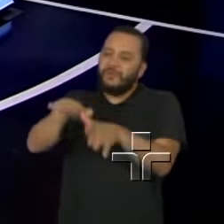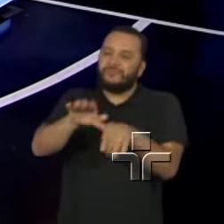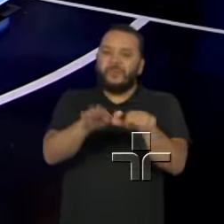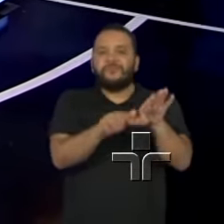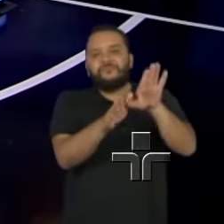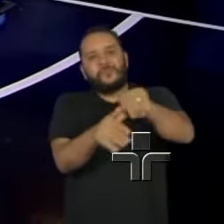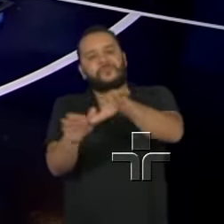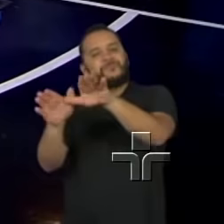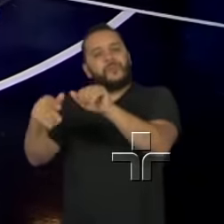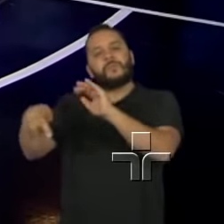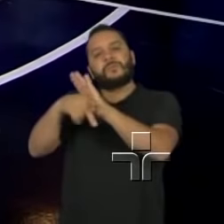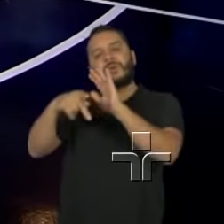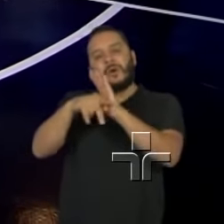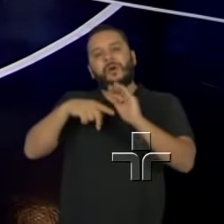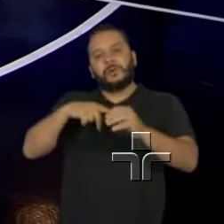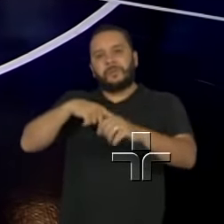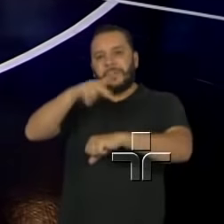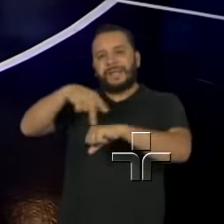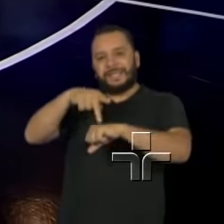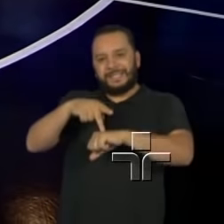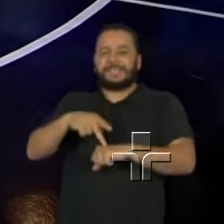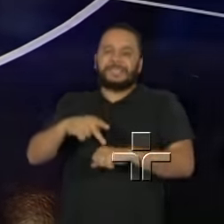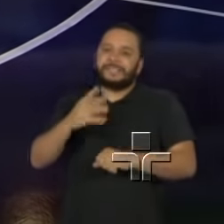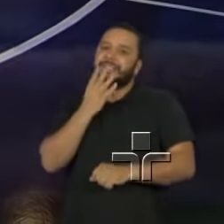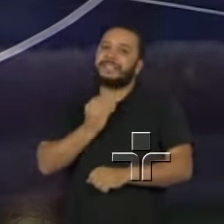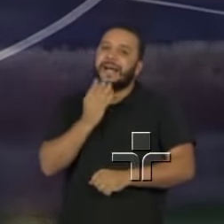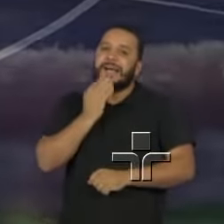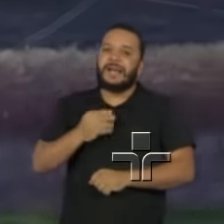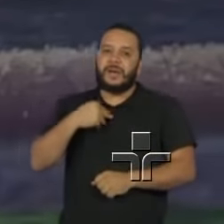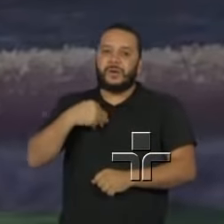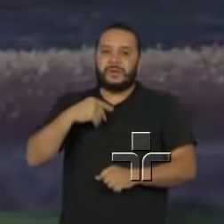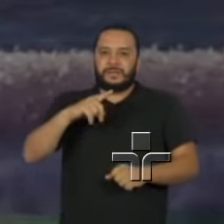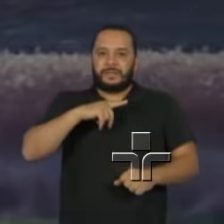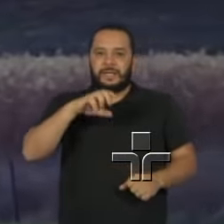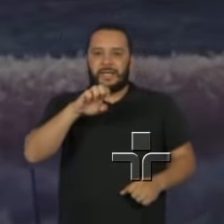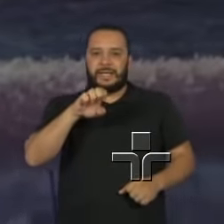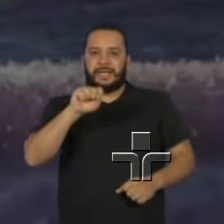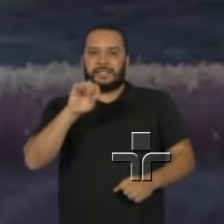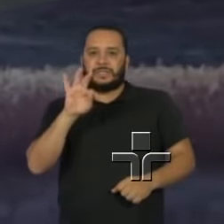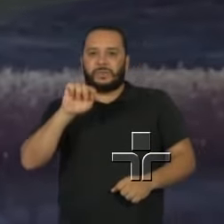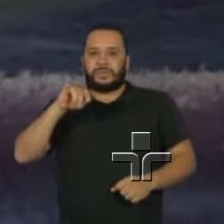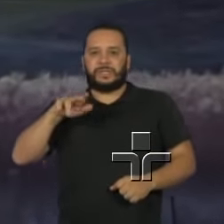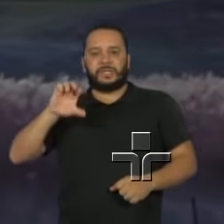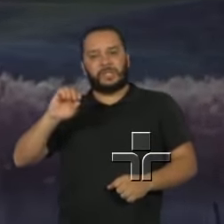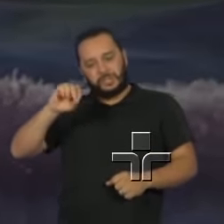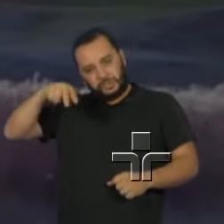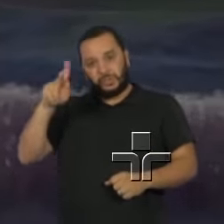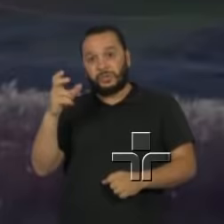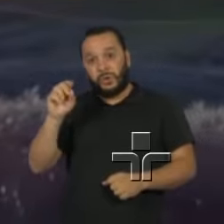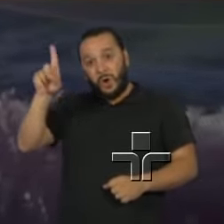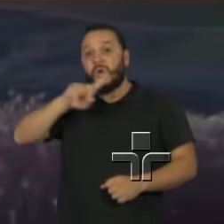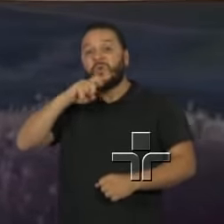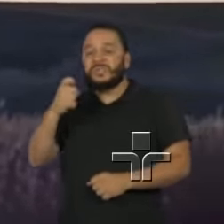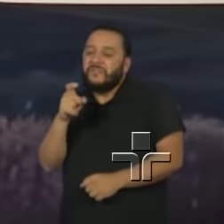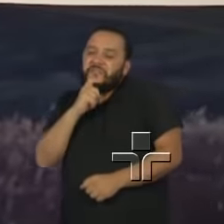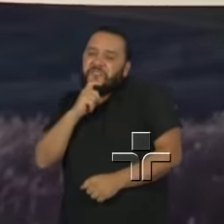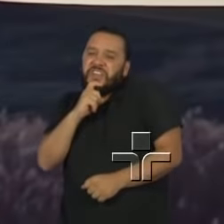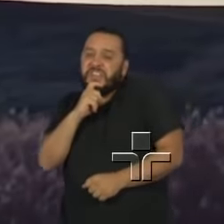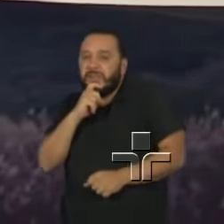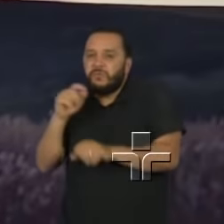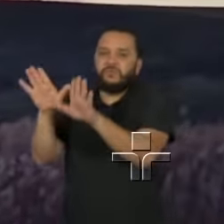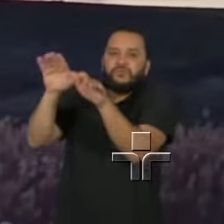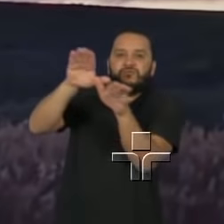Os estorninhos, uma espécie de andorinha, que chegaram ao país fugindo do rigoroso inverno da Rússia. O voo extremamente